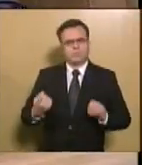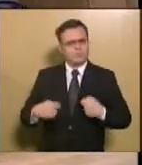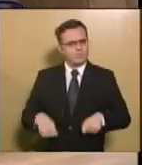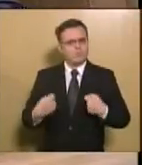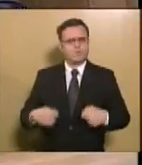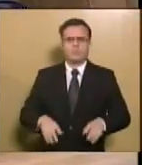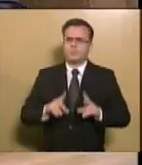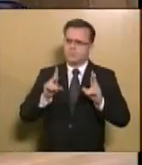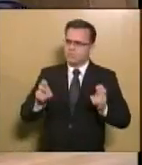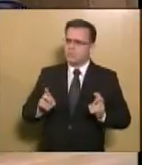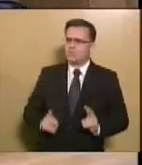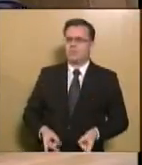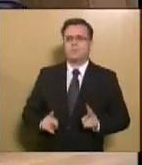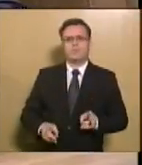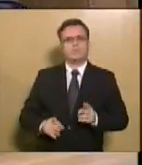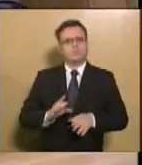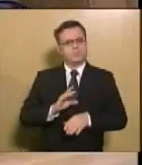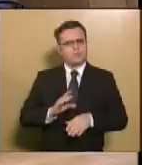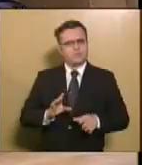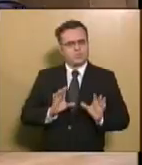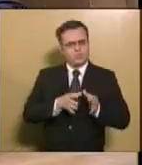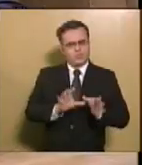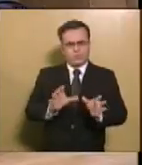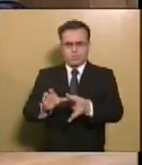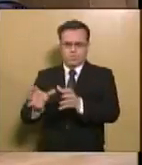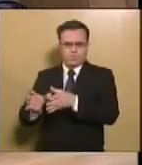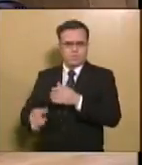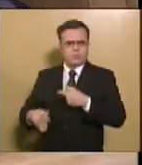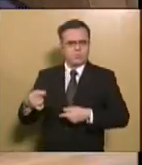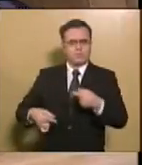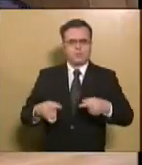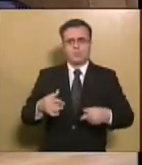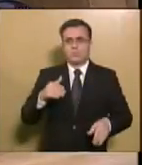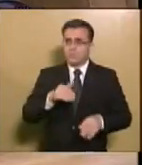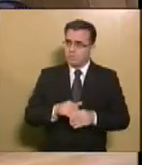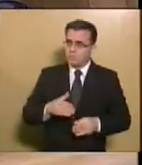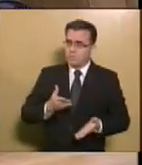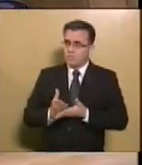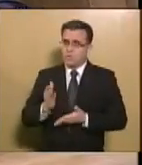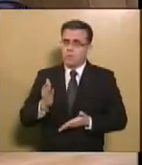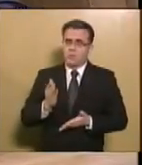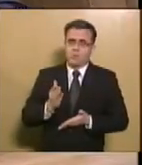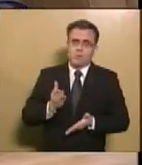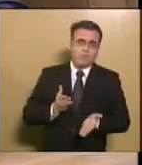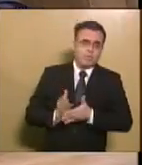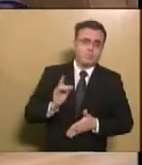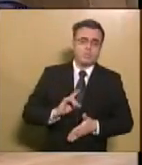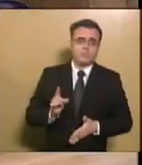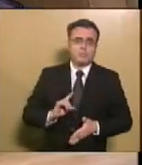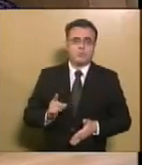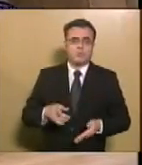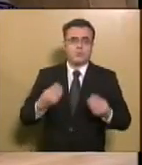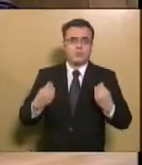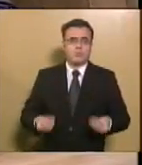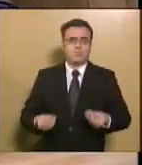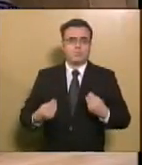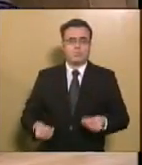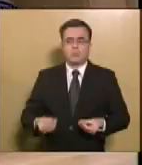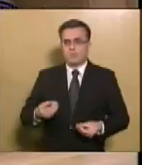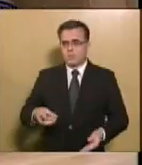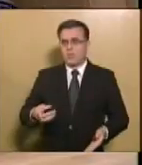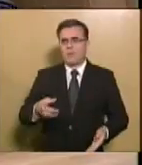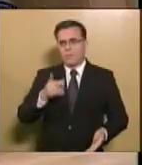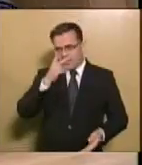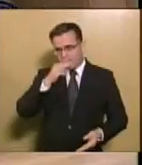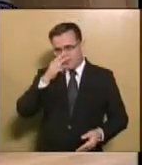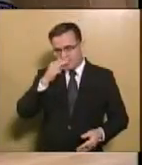em pauta, vamos para as comissões, vamos para o plenário, ou se aprova ou não. Agora, o que não dá realmente é para passar